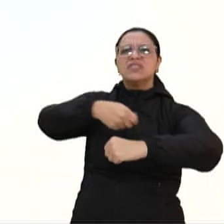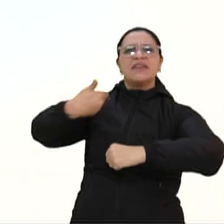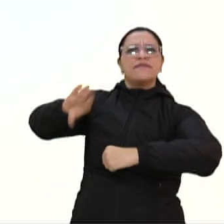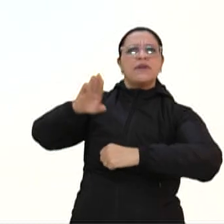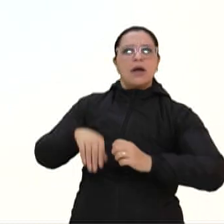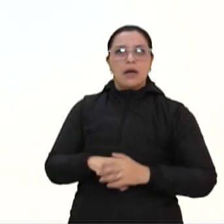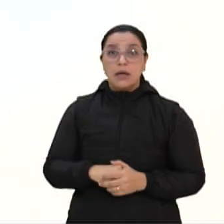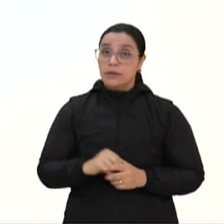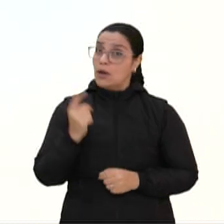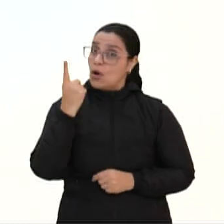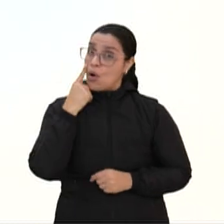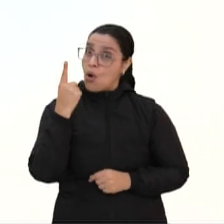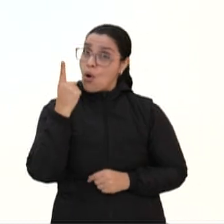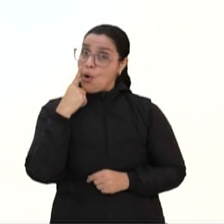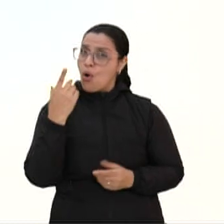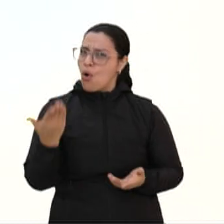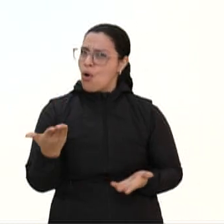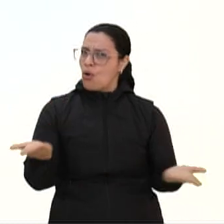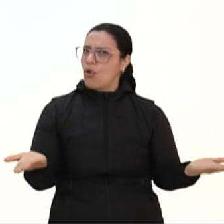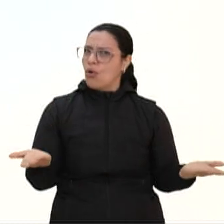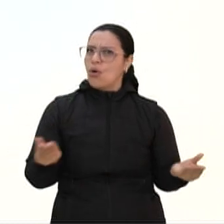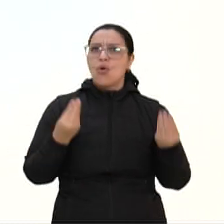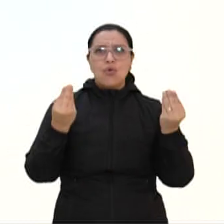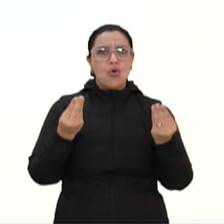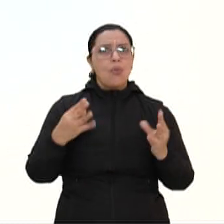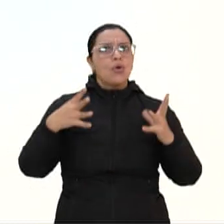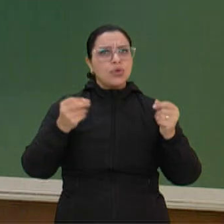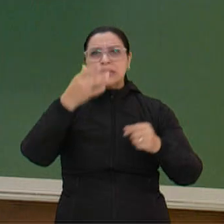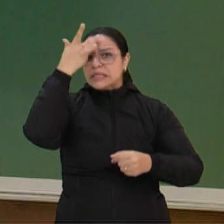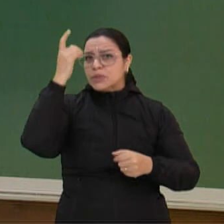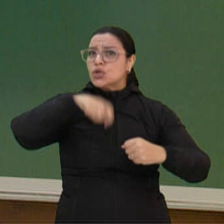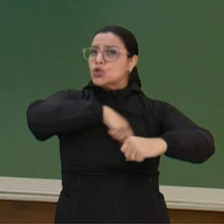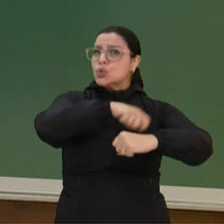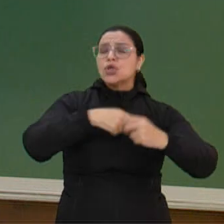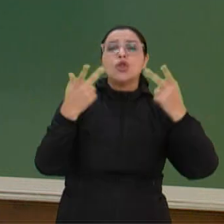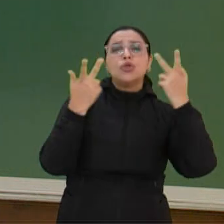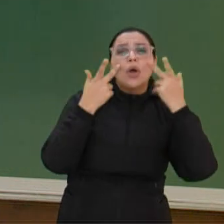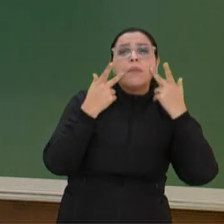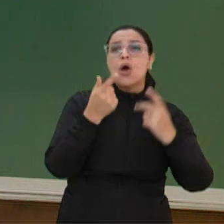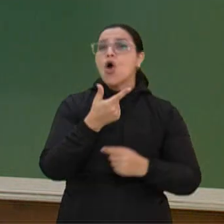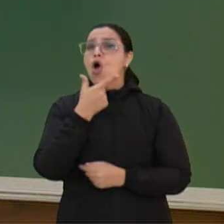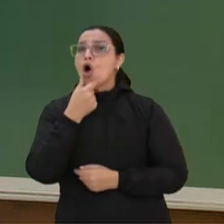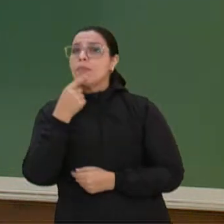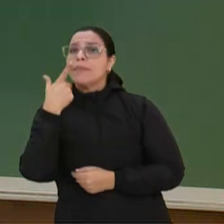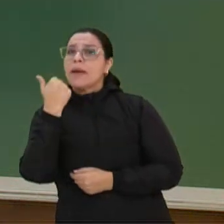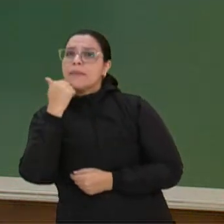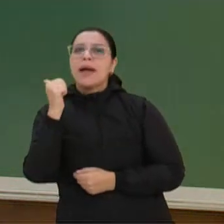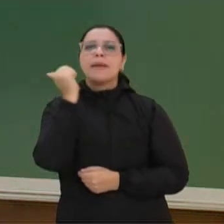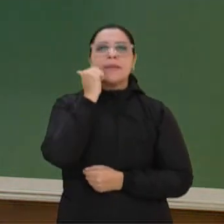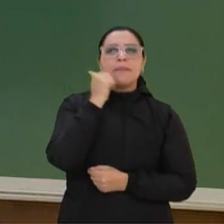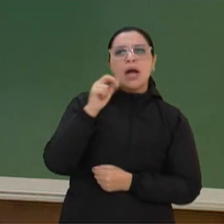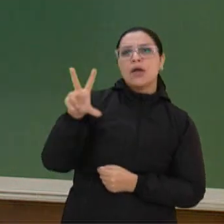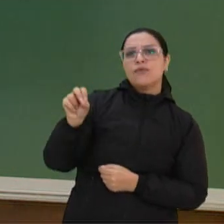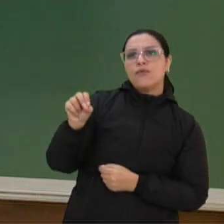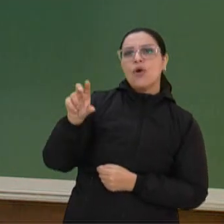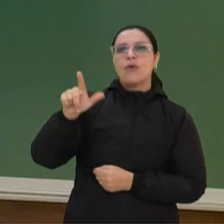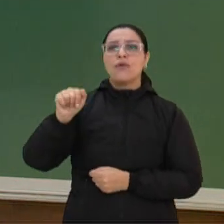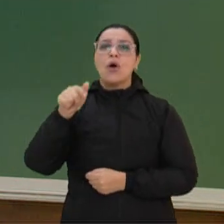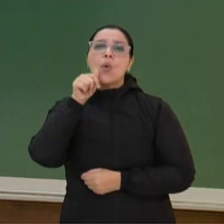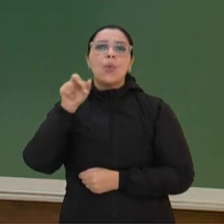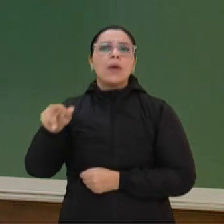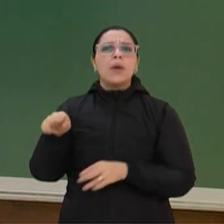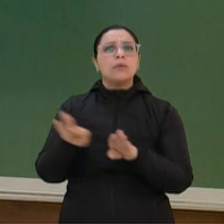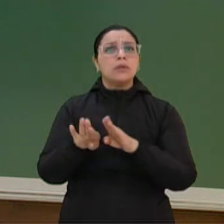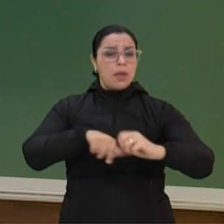fogão. Ora, ora, né? Todo mundo pilota fogão. Né? O seu pai, a sua mãe, seu avô, seu irmãozinho, não